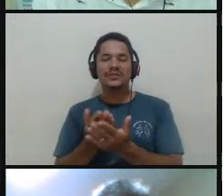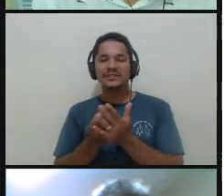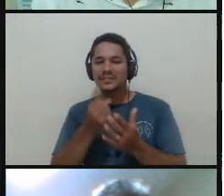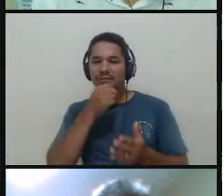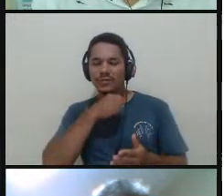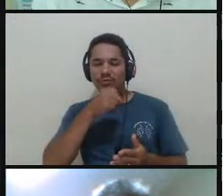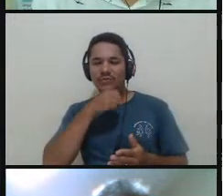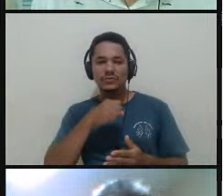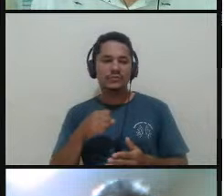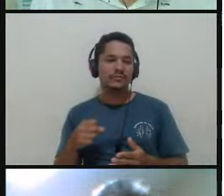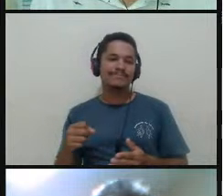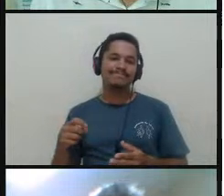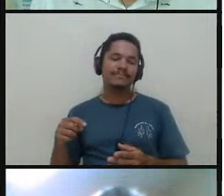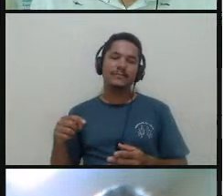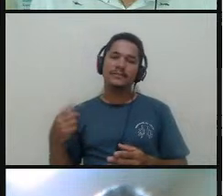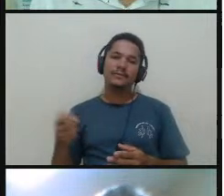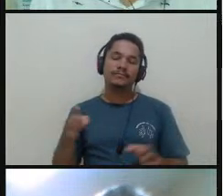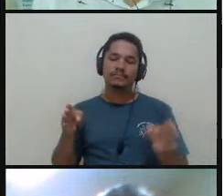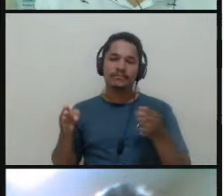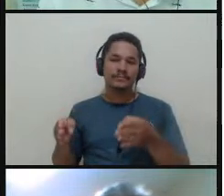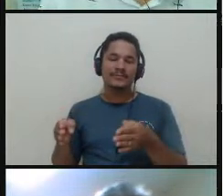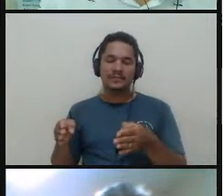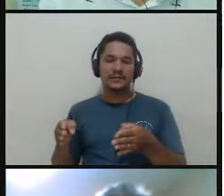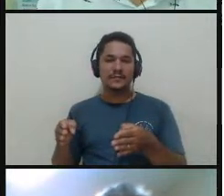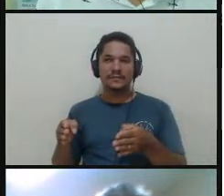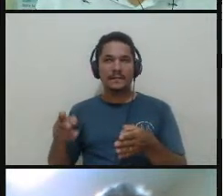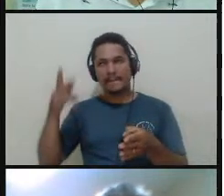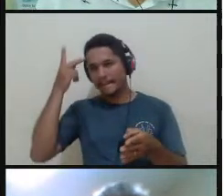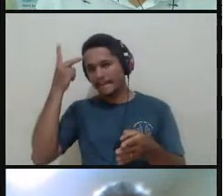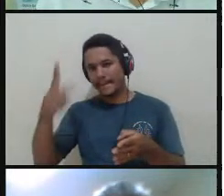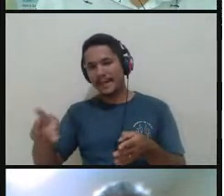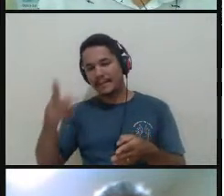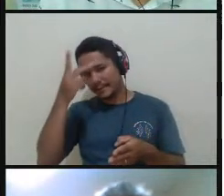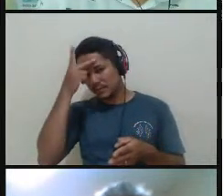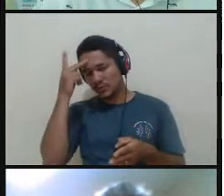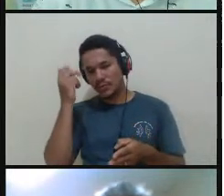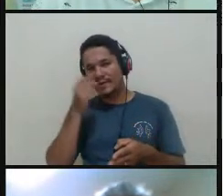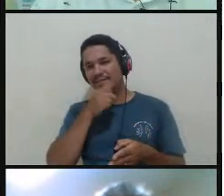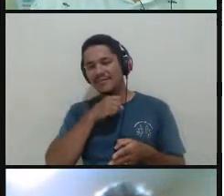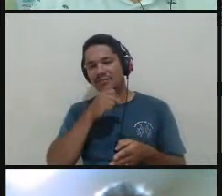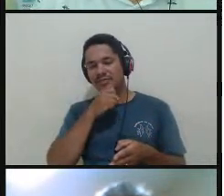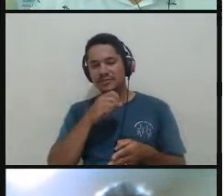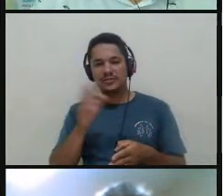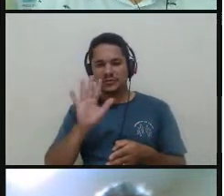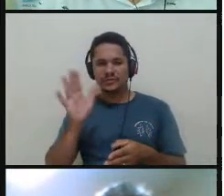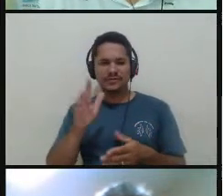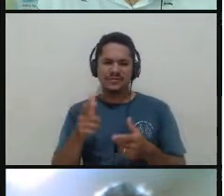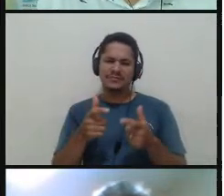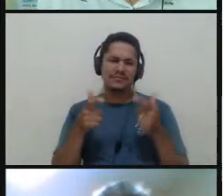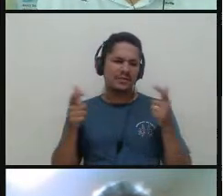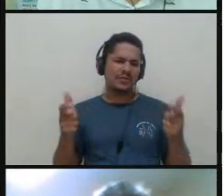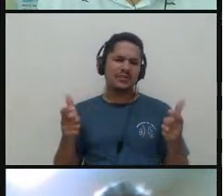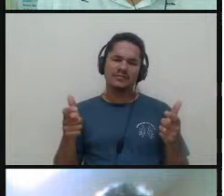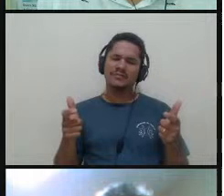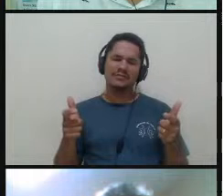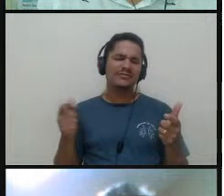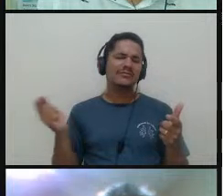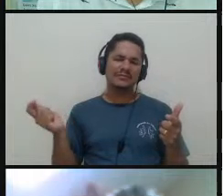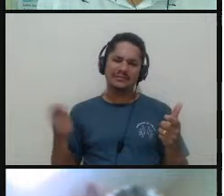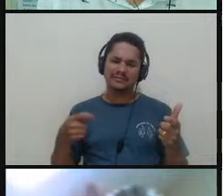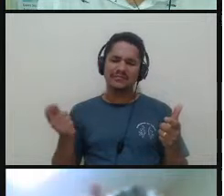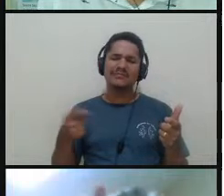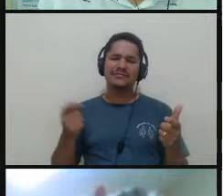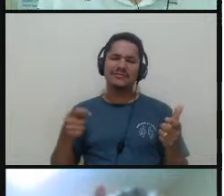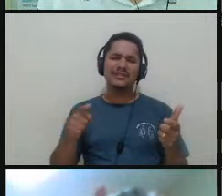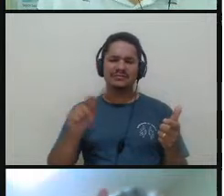específico, nós não temos diretamente para a pessoa idosa, mas a maioria dos nossos cursos amplia-se também para